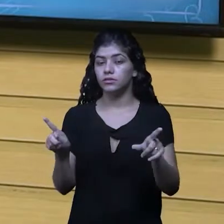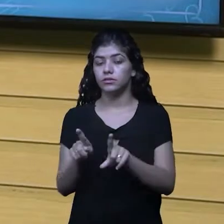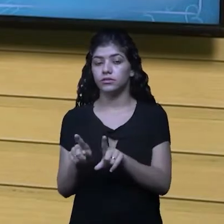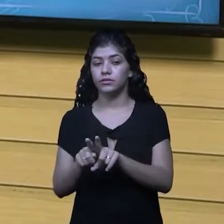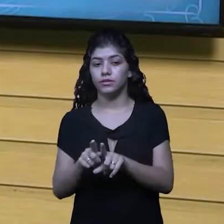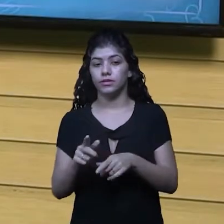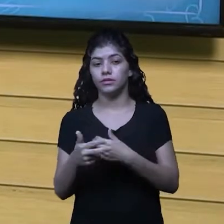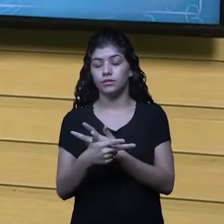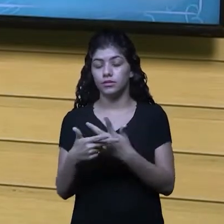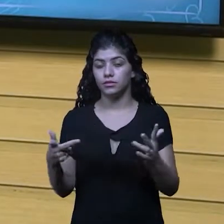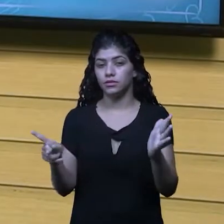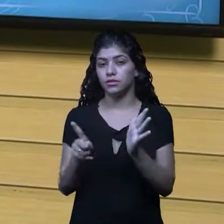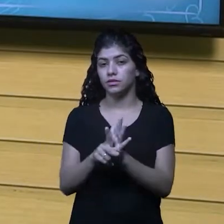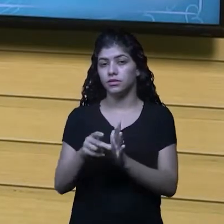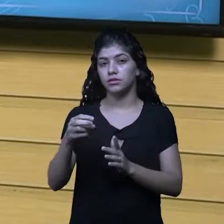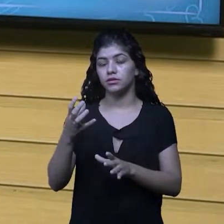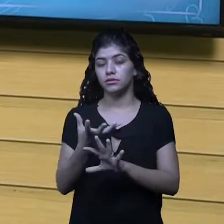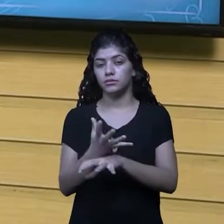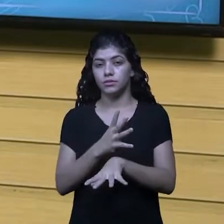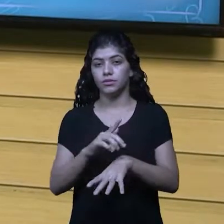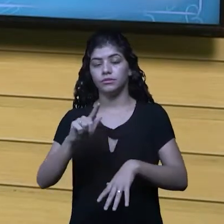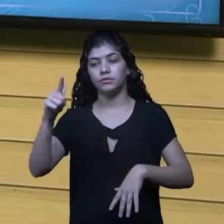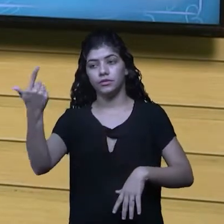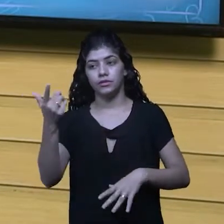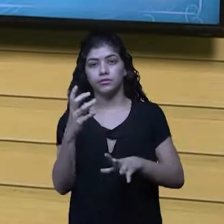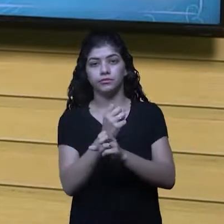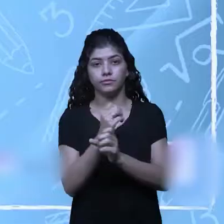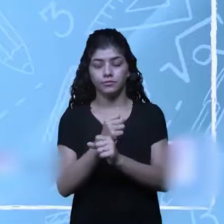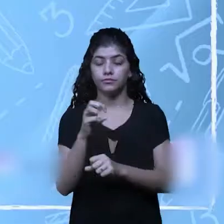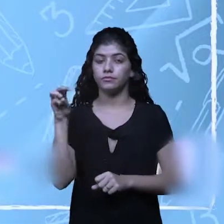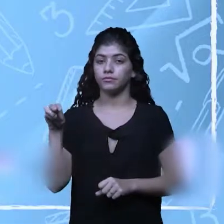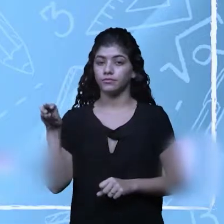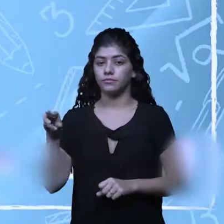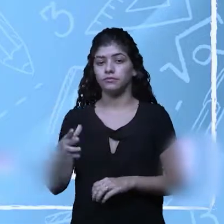disciplinas específicas de cálculo com matemática.